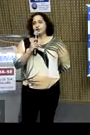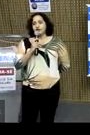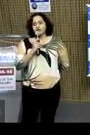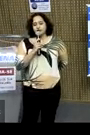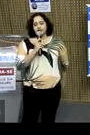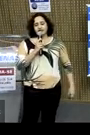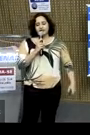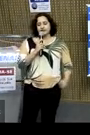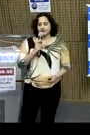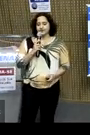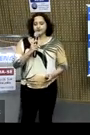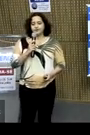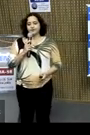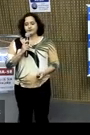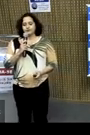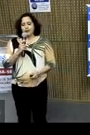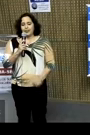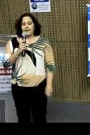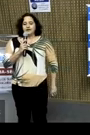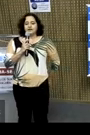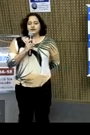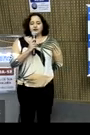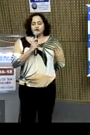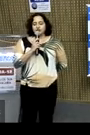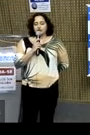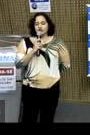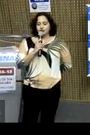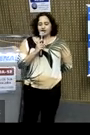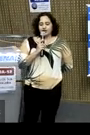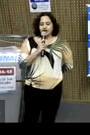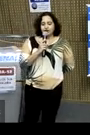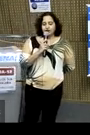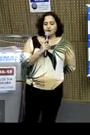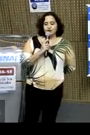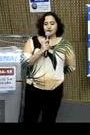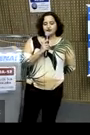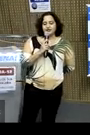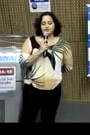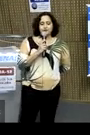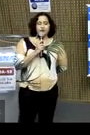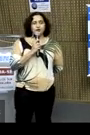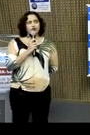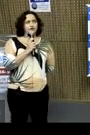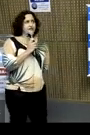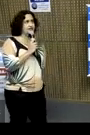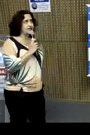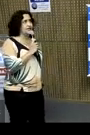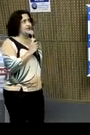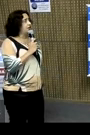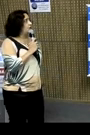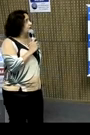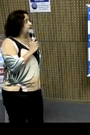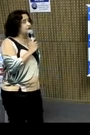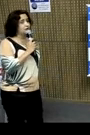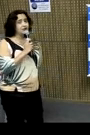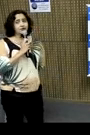parte do Jardim das Hortênsias. Dentro da nossa evolução do cadastro, a gente pode ver, eu gosto de enfatizar,